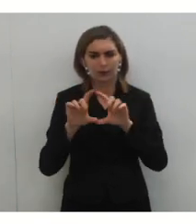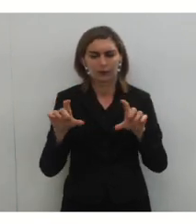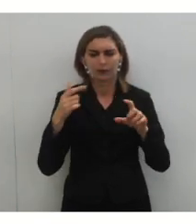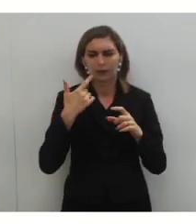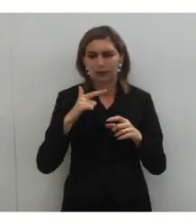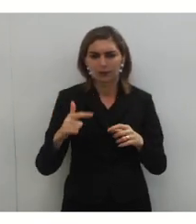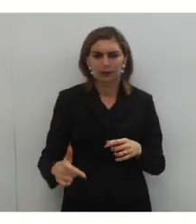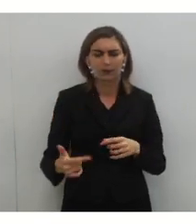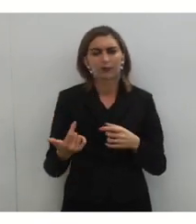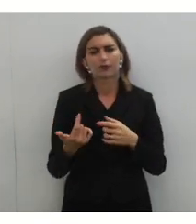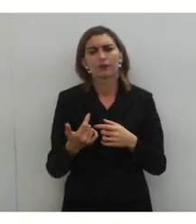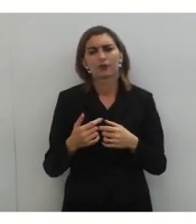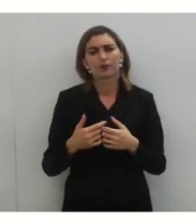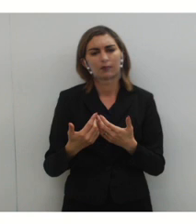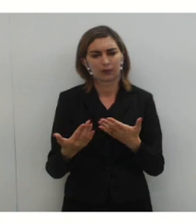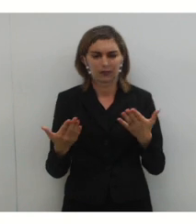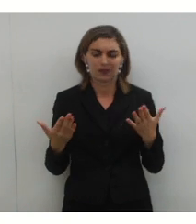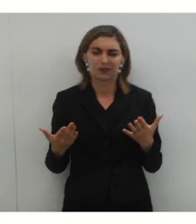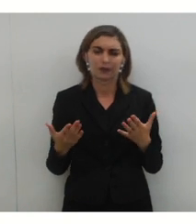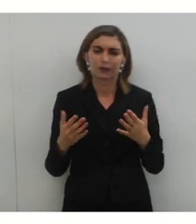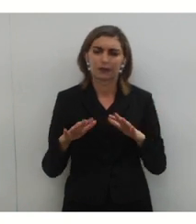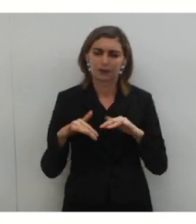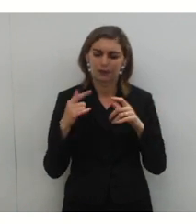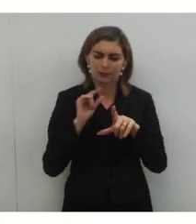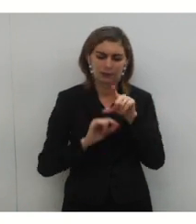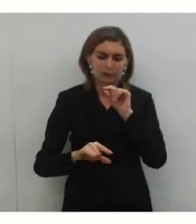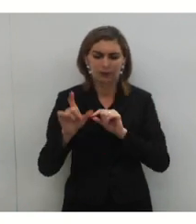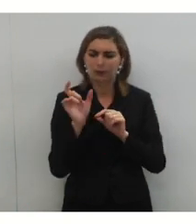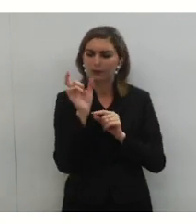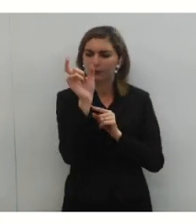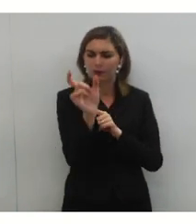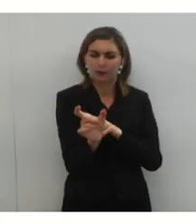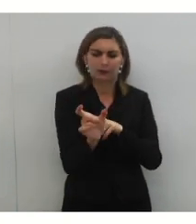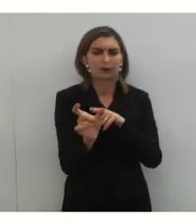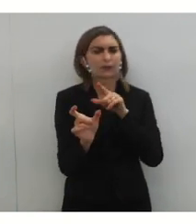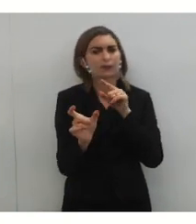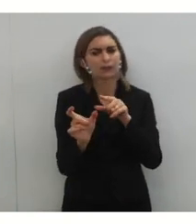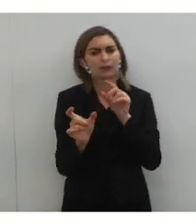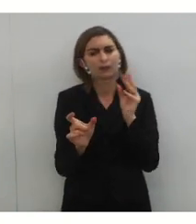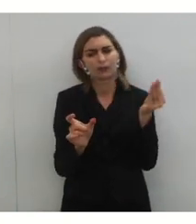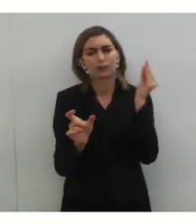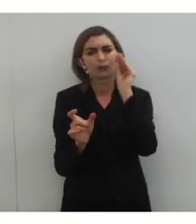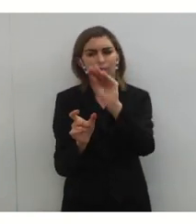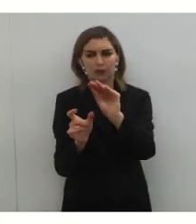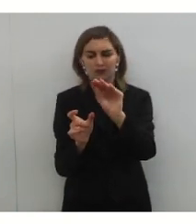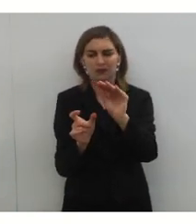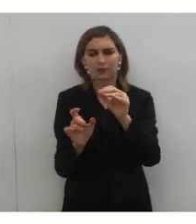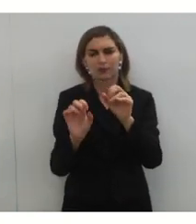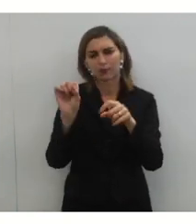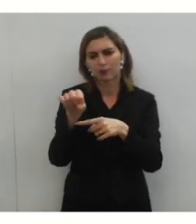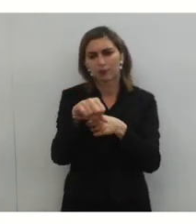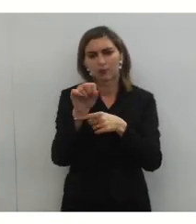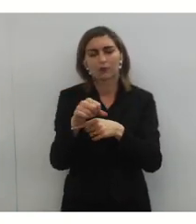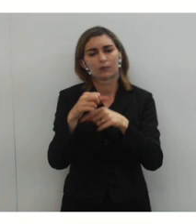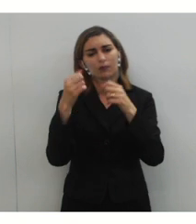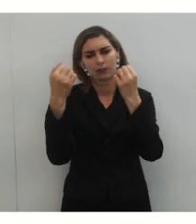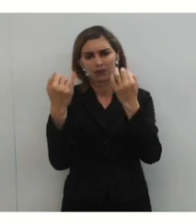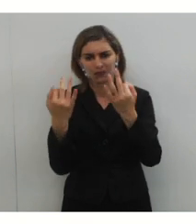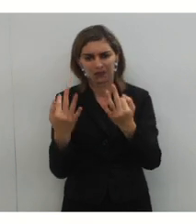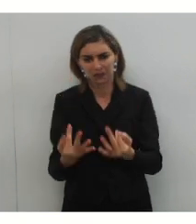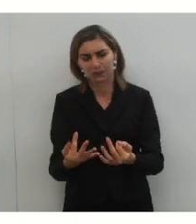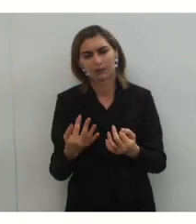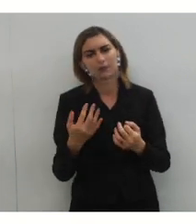as palavras de um idioma. Então, a escolha da palavra que vai ser colocada ali no lugar do sujeito vai